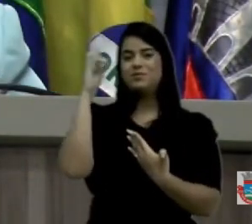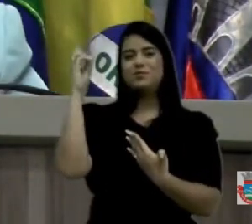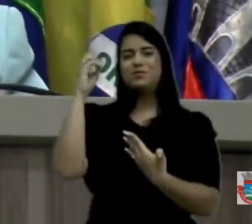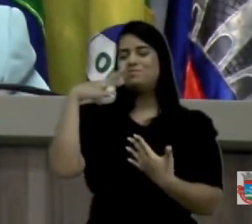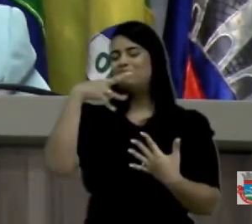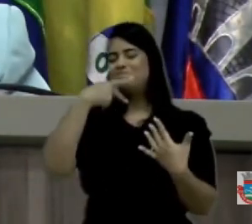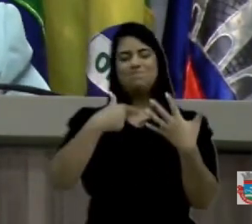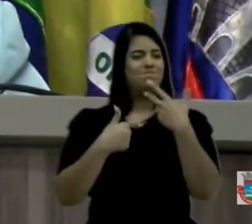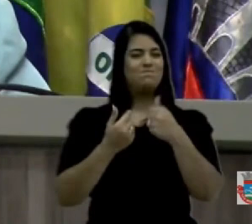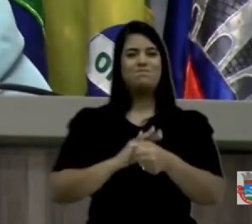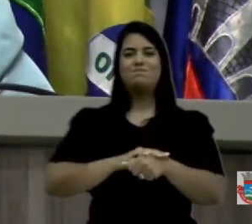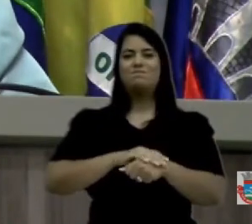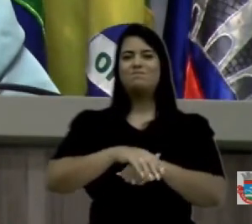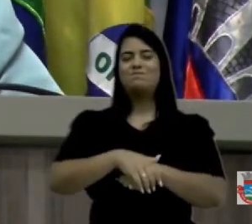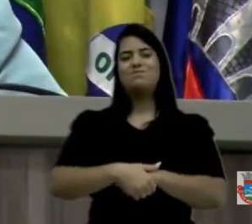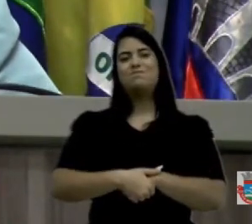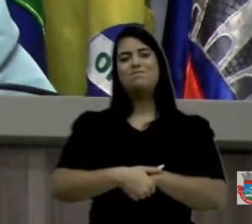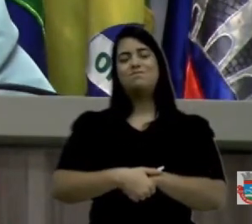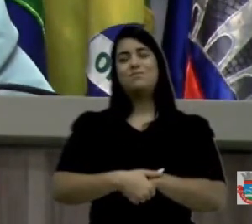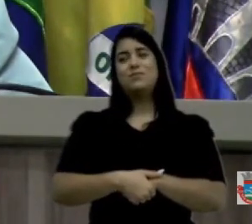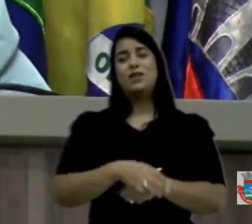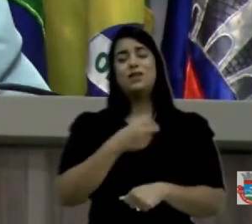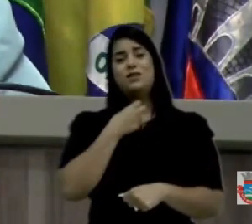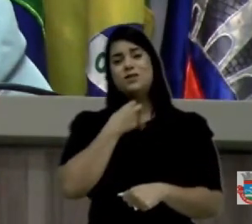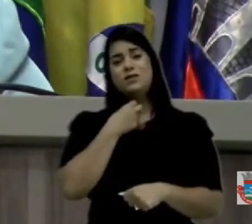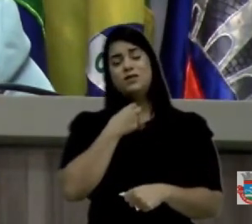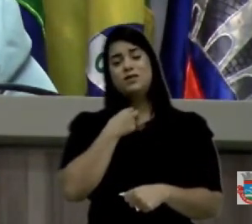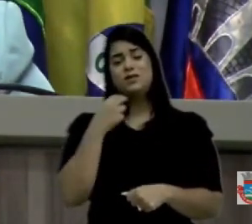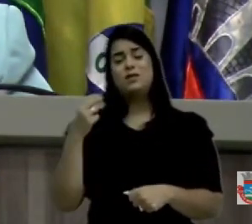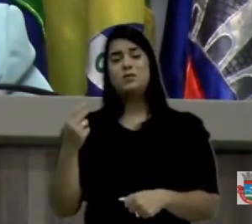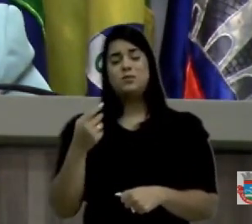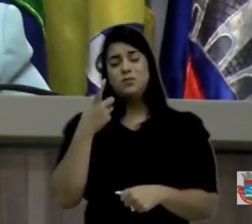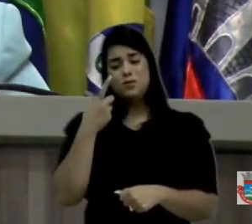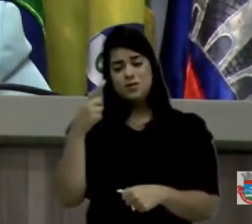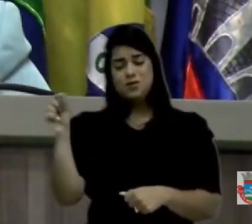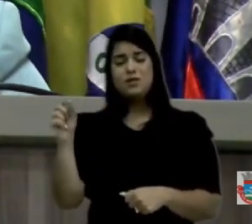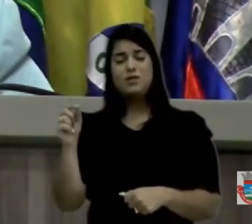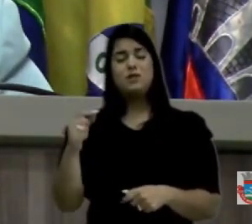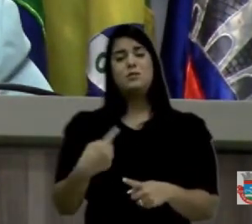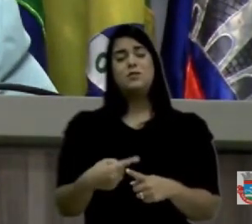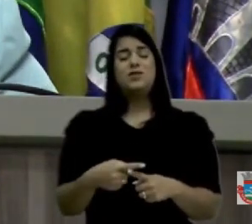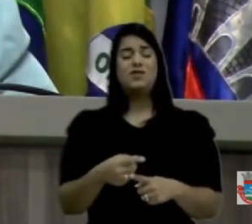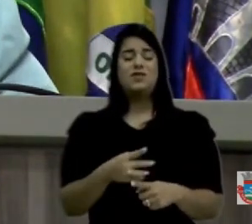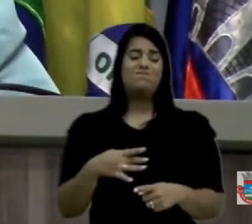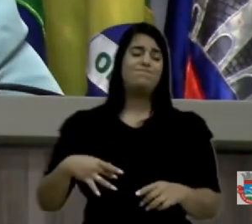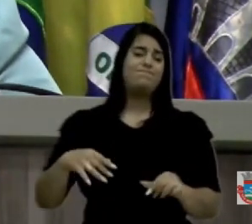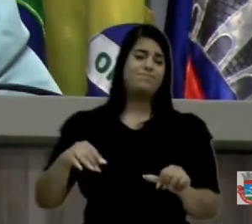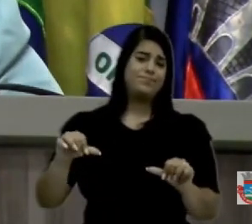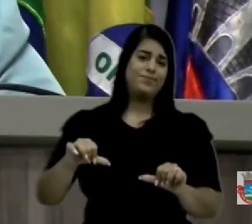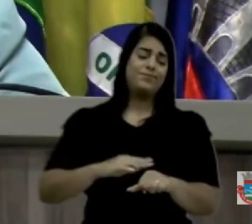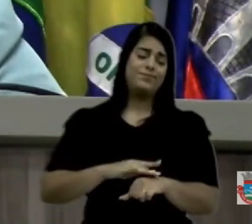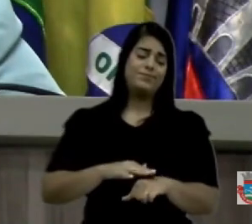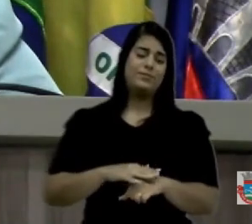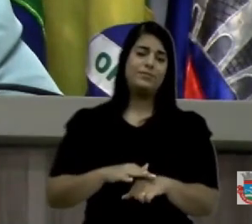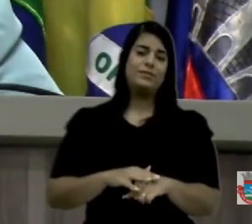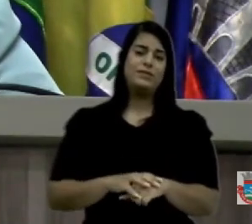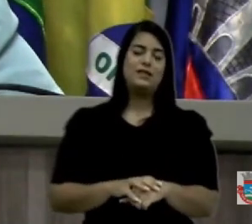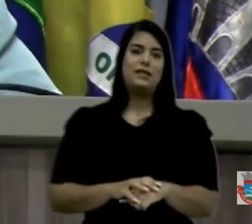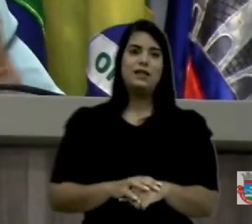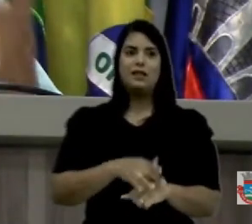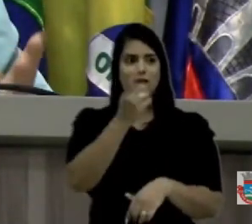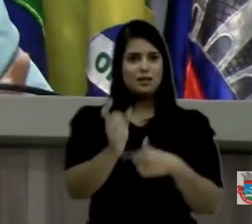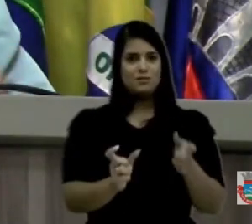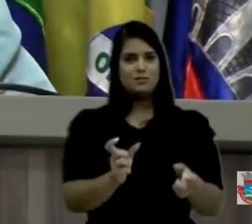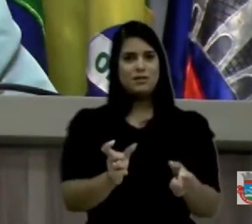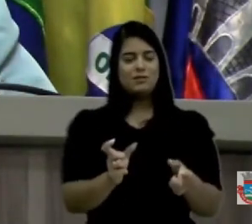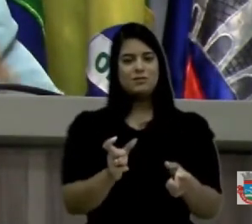Deus belíssima noite de louvor não pude estalar por motivo de saúde mas as pessoas que estavam pode né